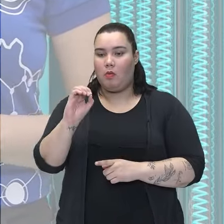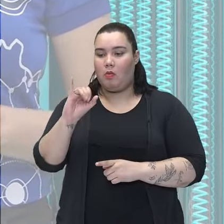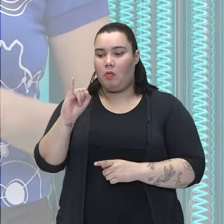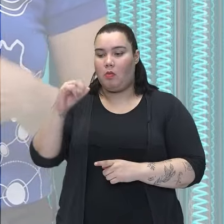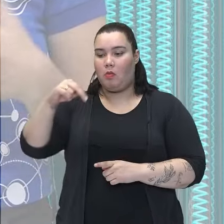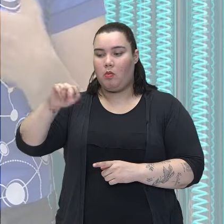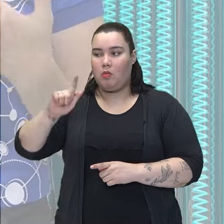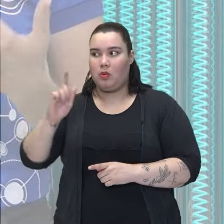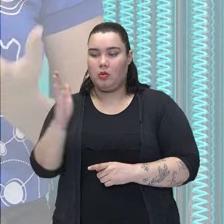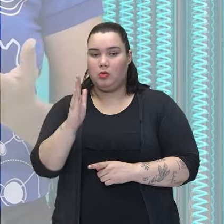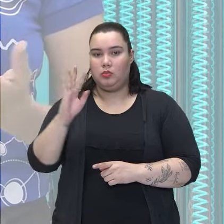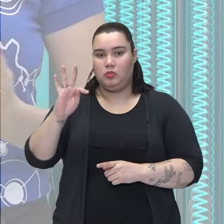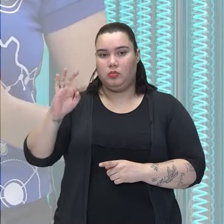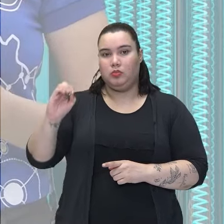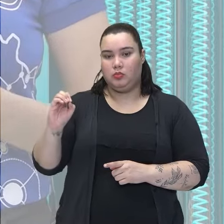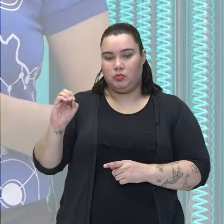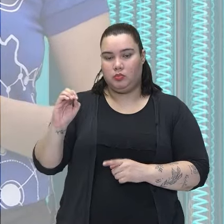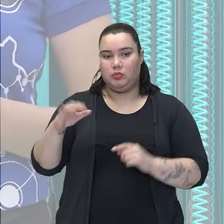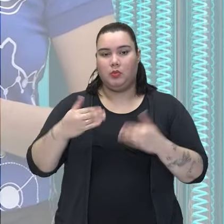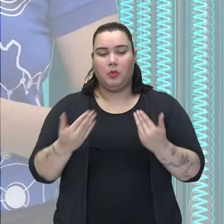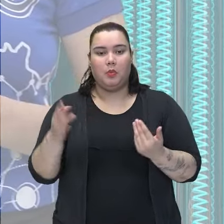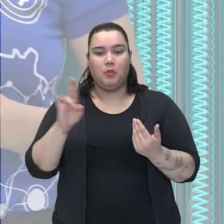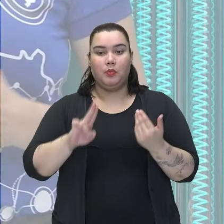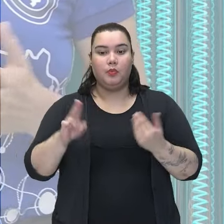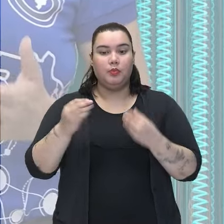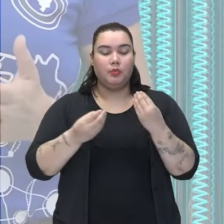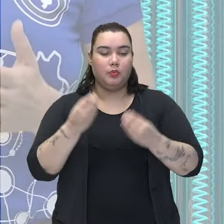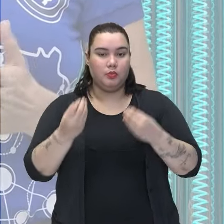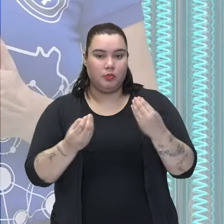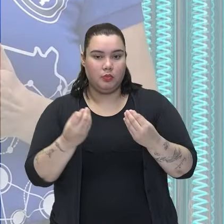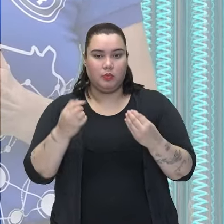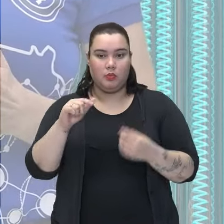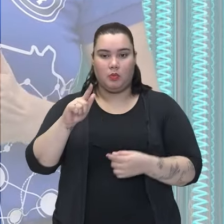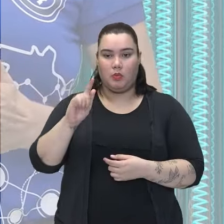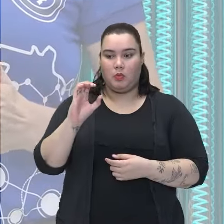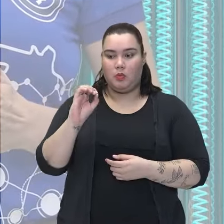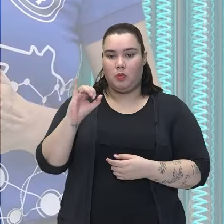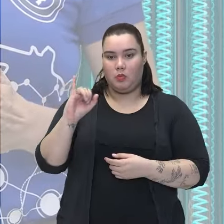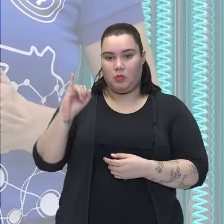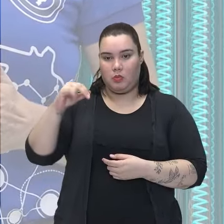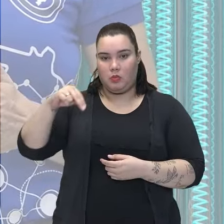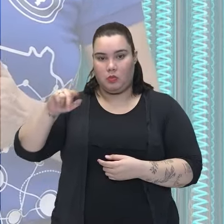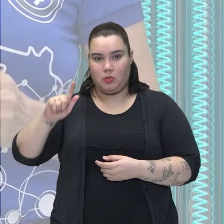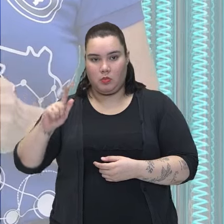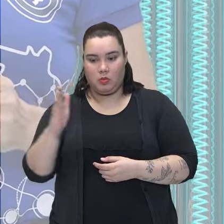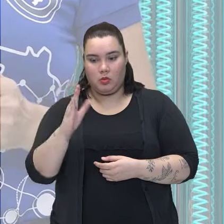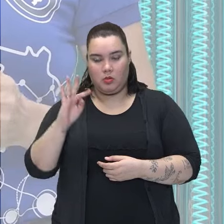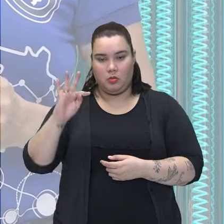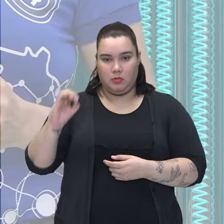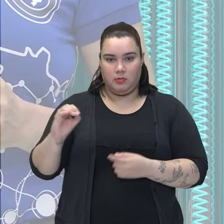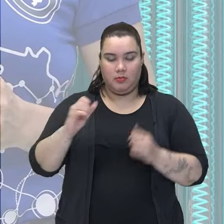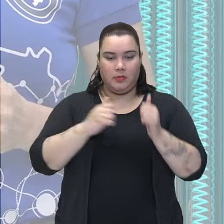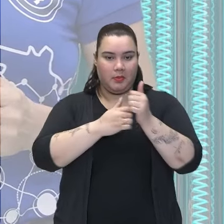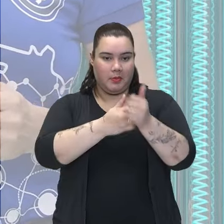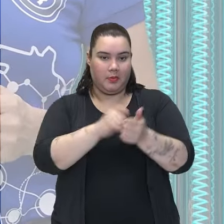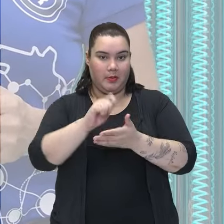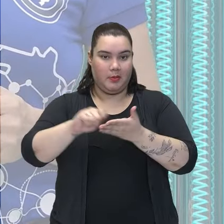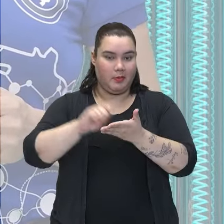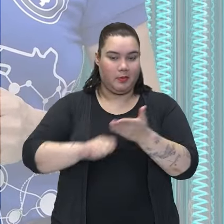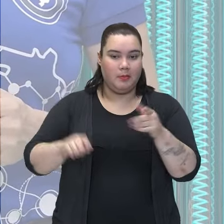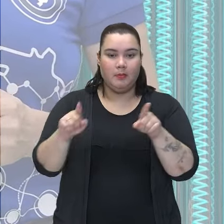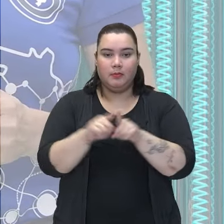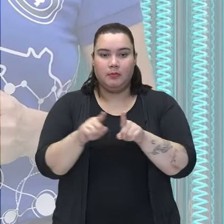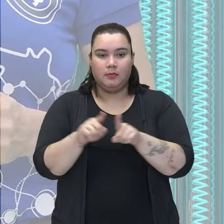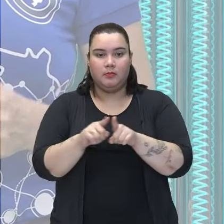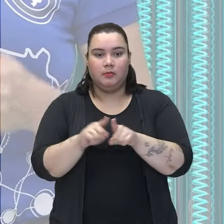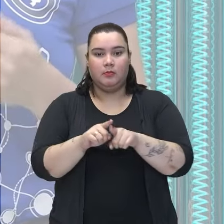ver agora como que nós utilizamos esse futuro com going to. Então, acompanha aqui e vão anotando também. Então, para